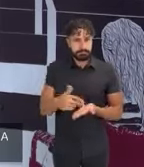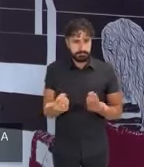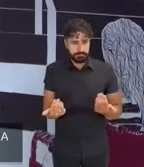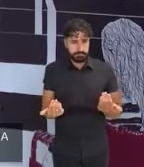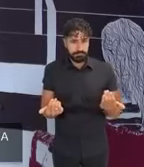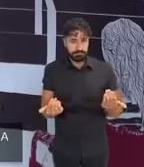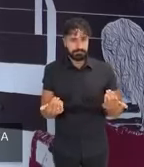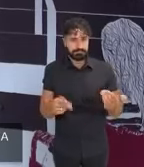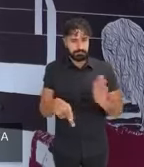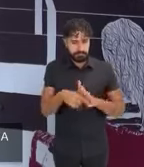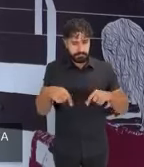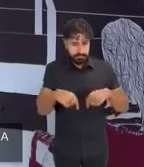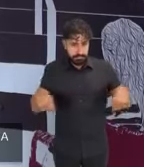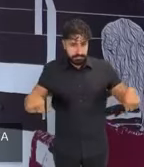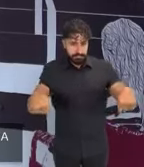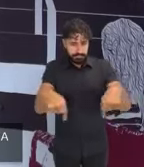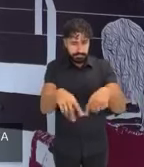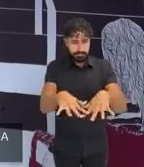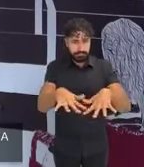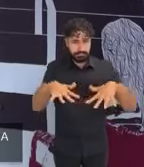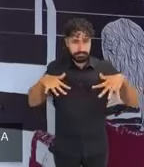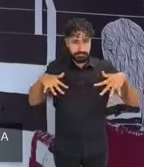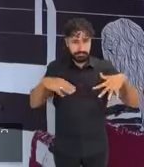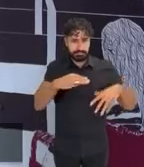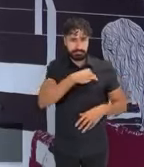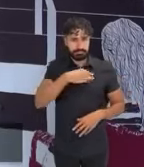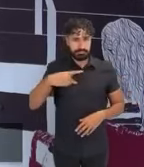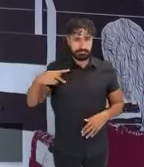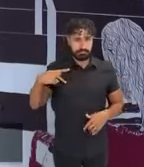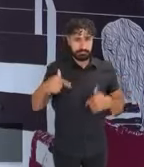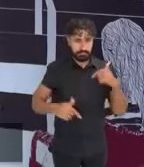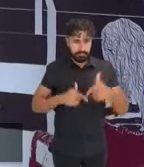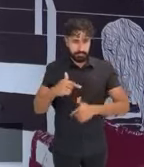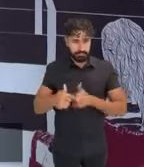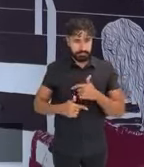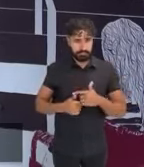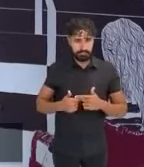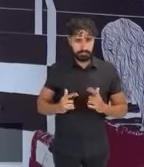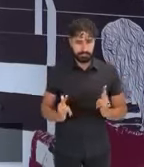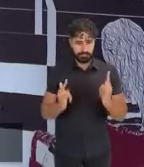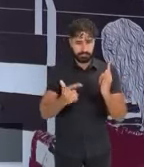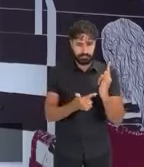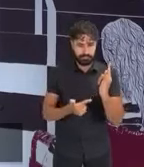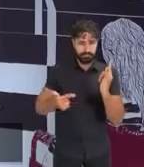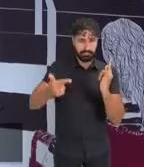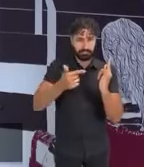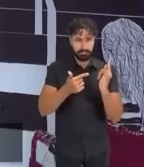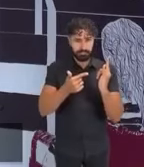da sala de auditório do Ministério Público do Trabalho, no segundo andar da Procuradoria-Geral do Trabalho.